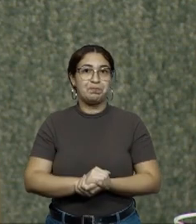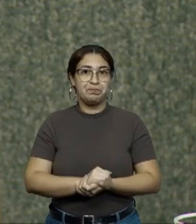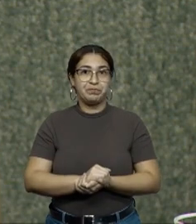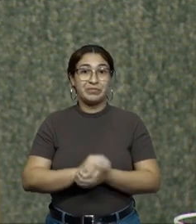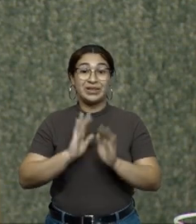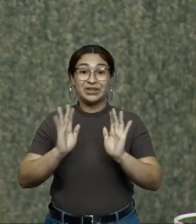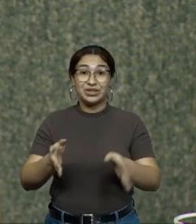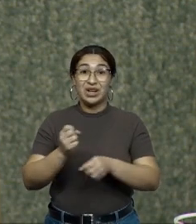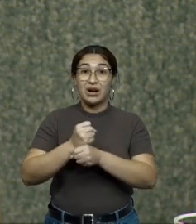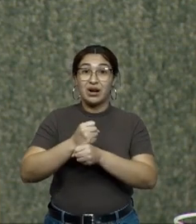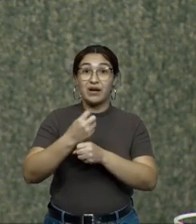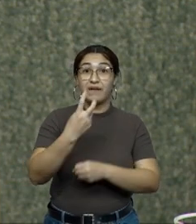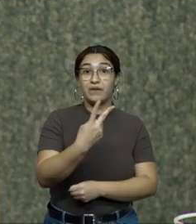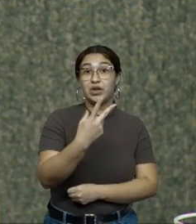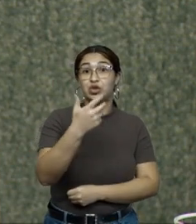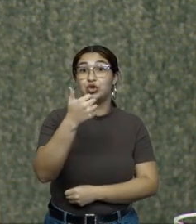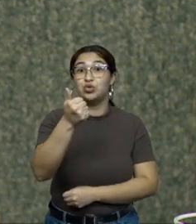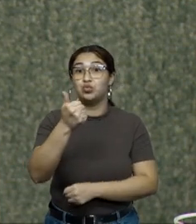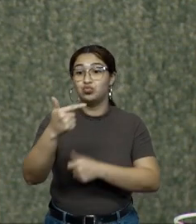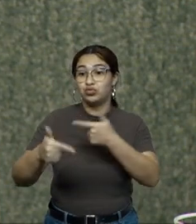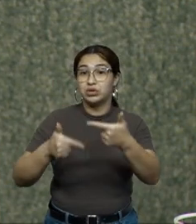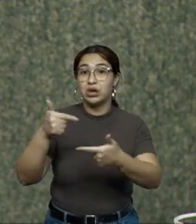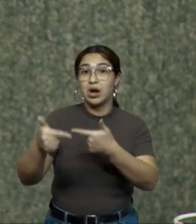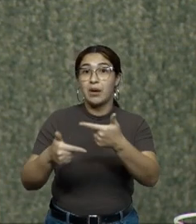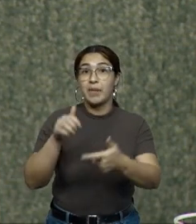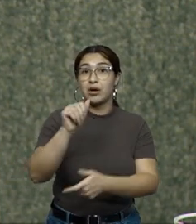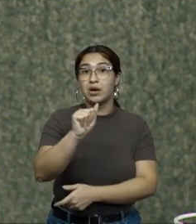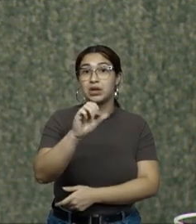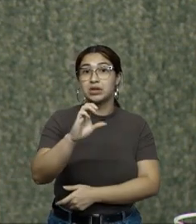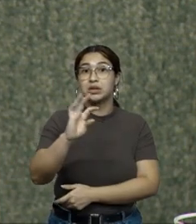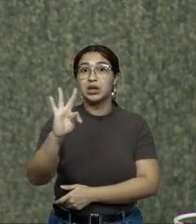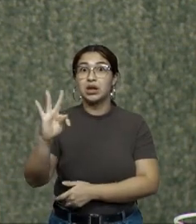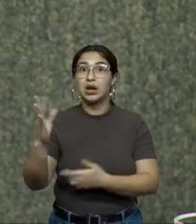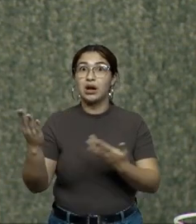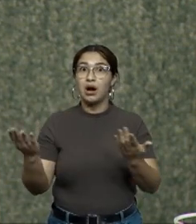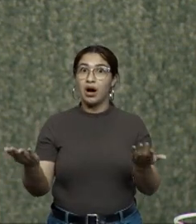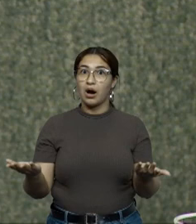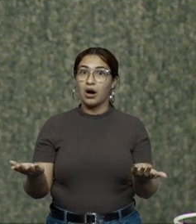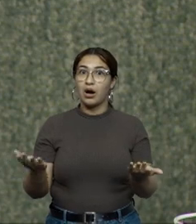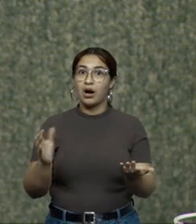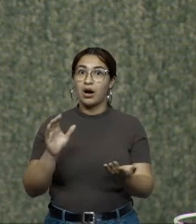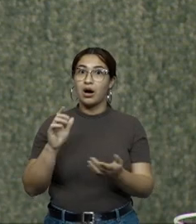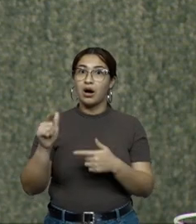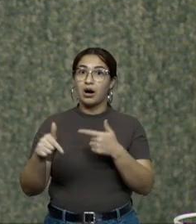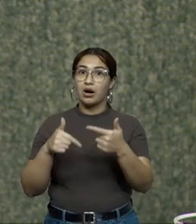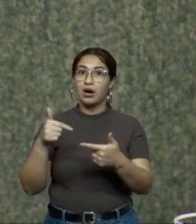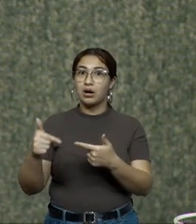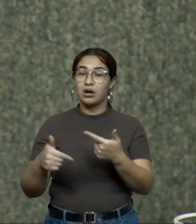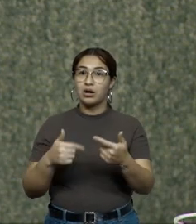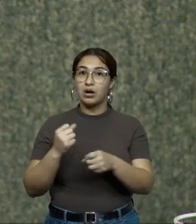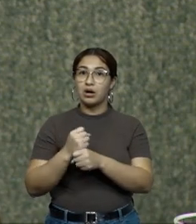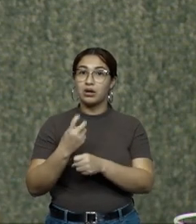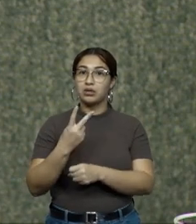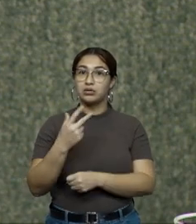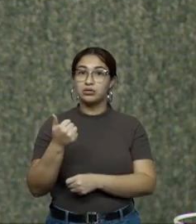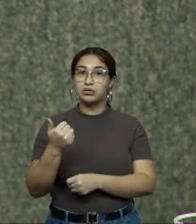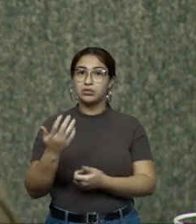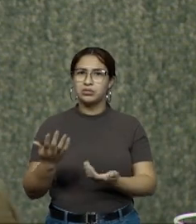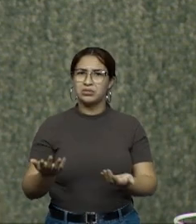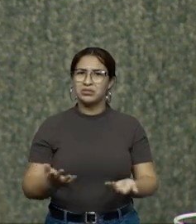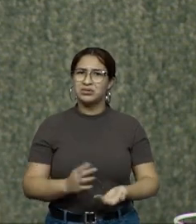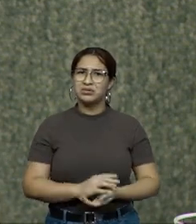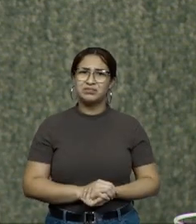essas 21 anos que eu sou act há 21 anos que eu sou act 1 bom então